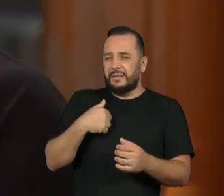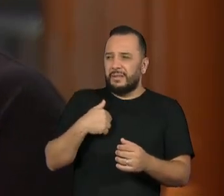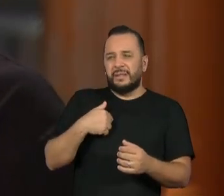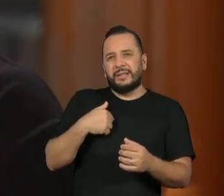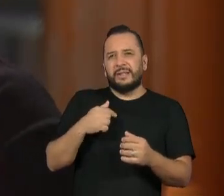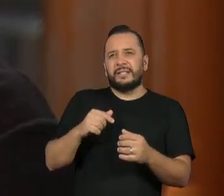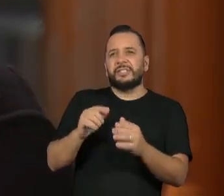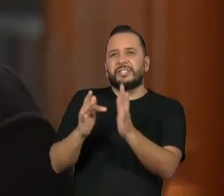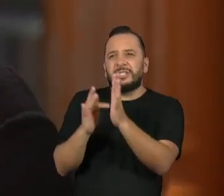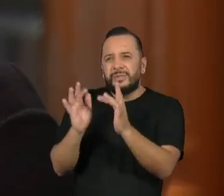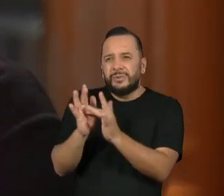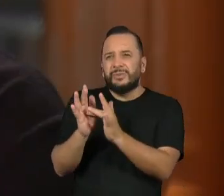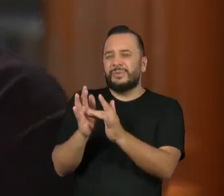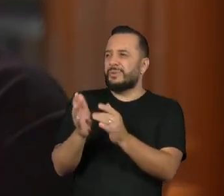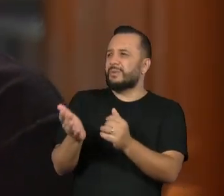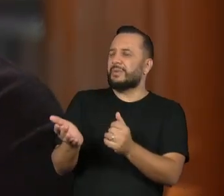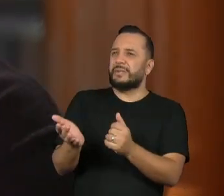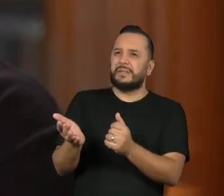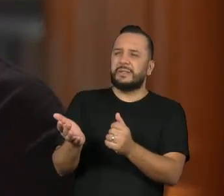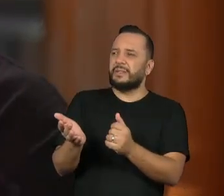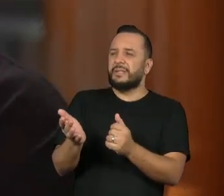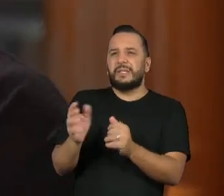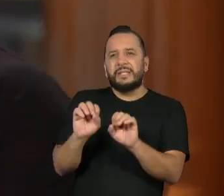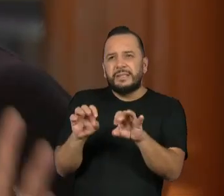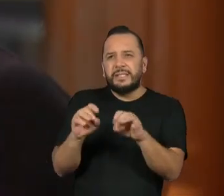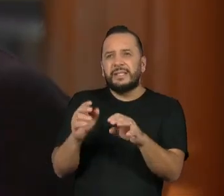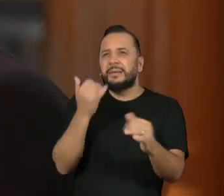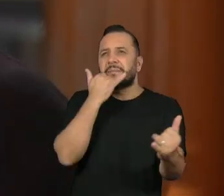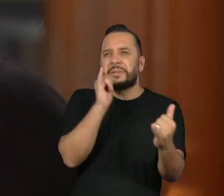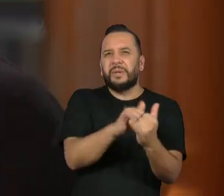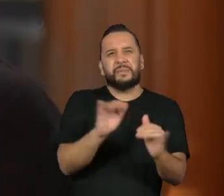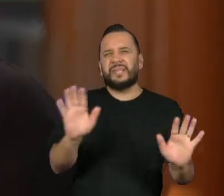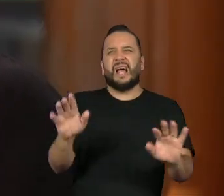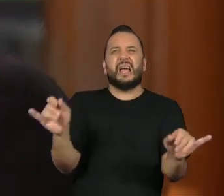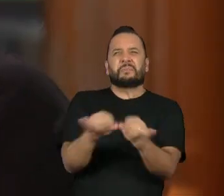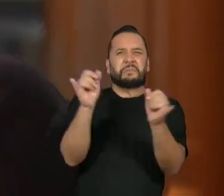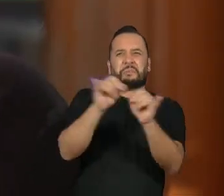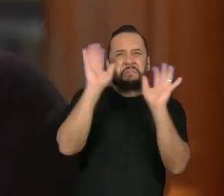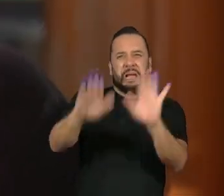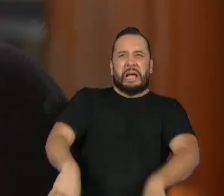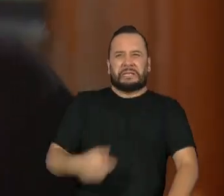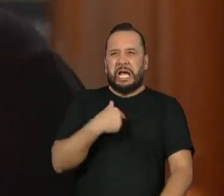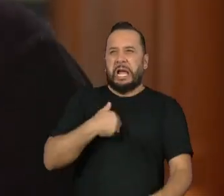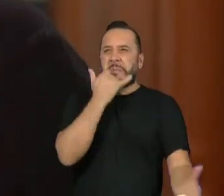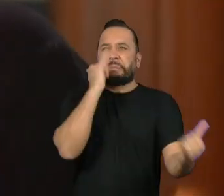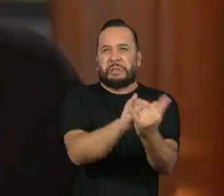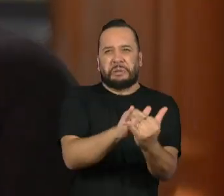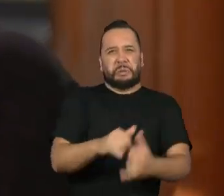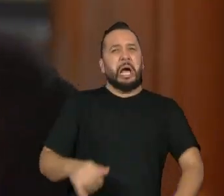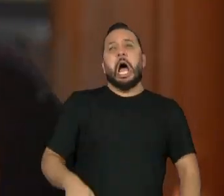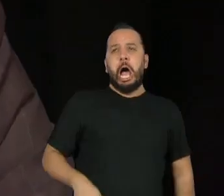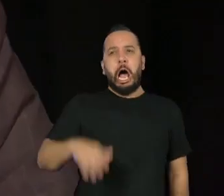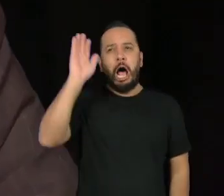da essas coisas tem que perdoar você pode eu sempre faço avó lá